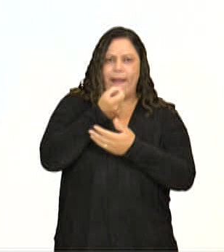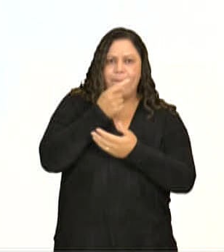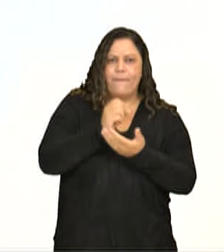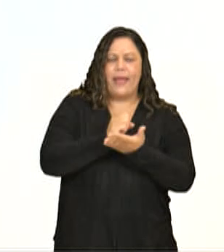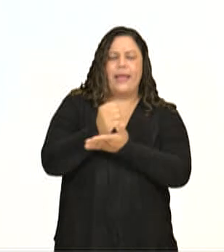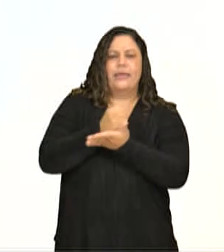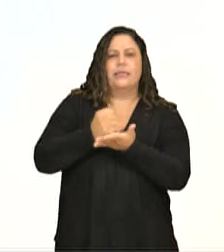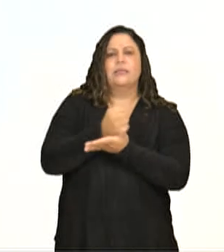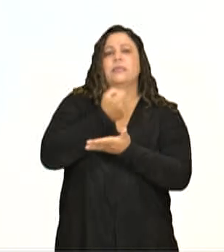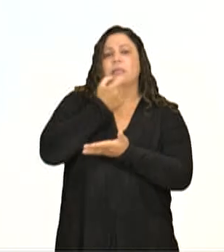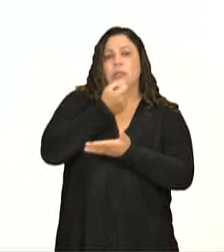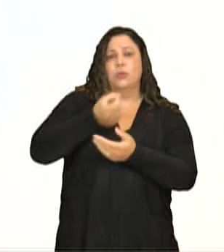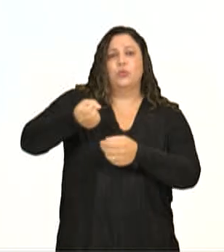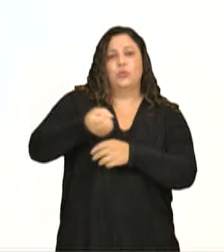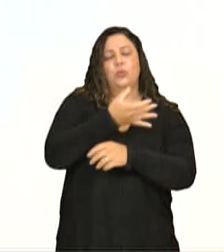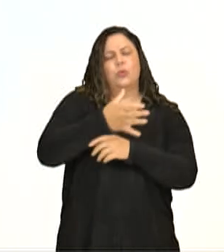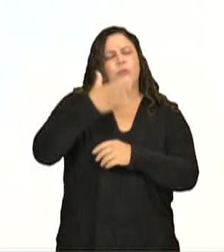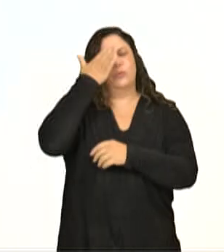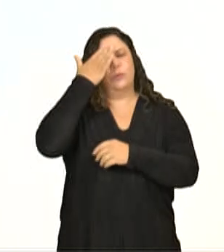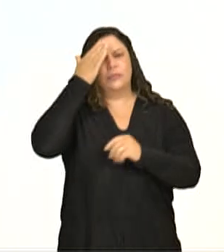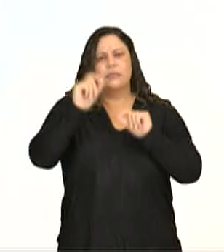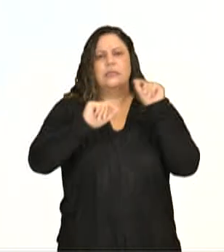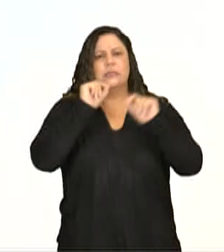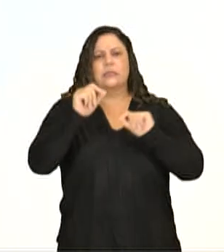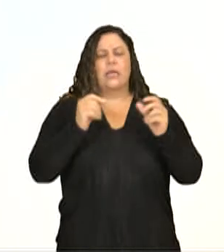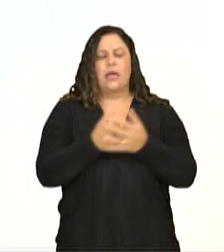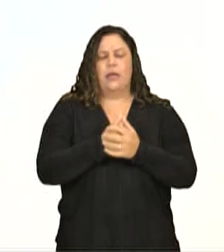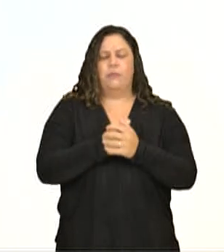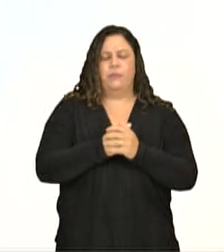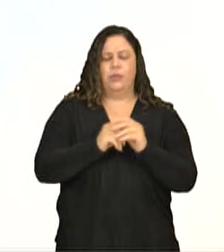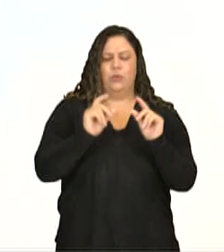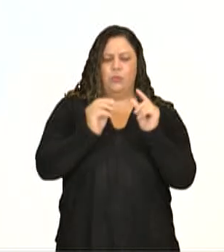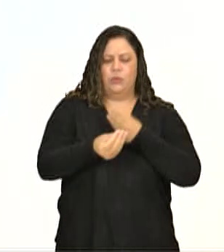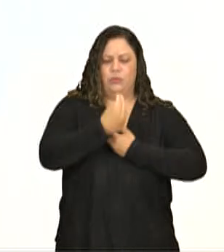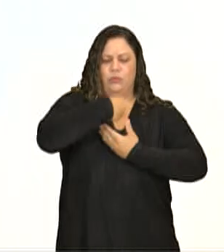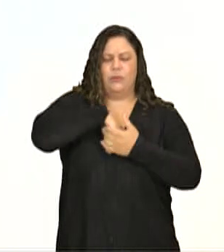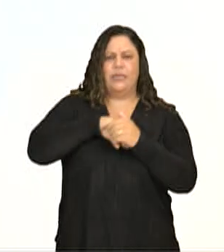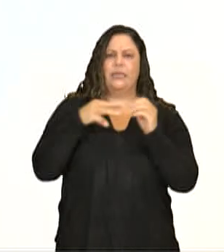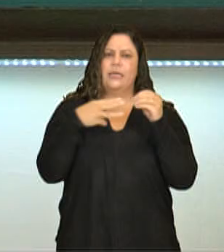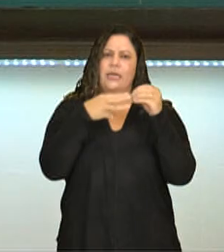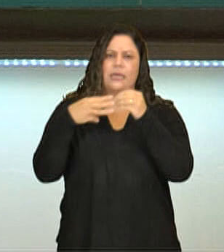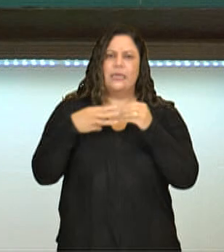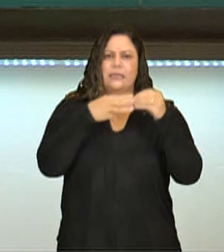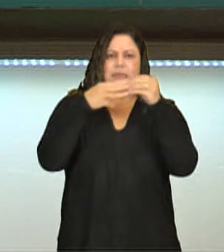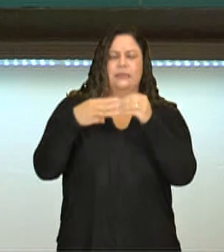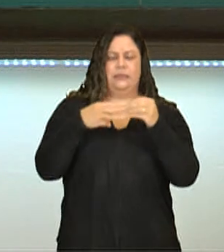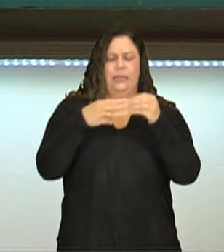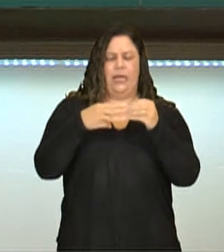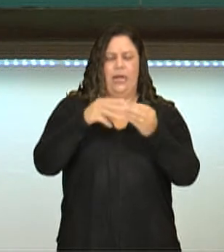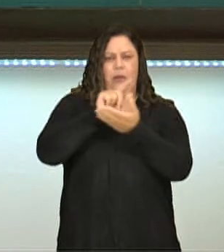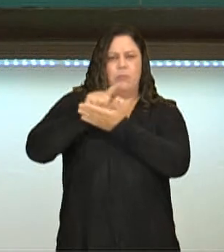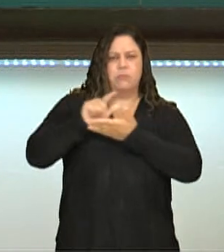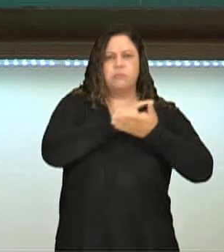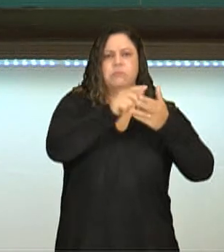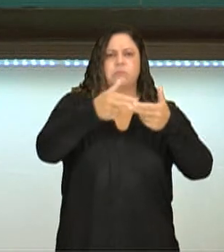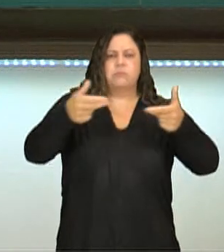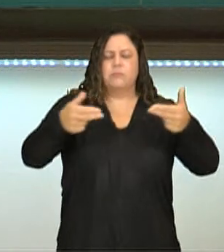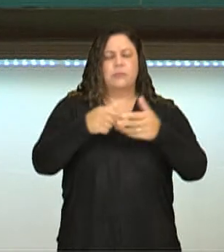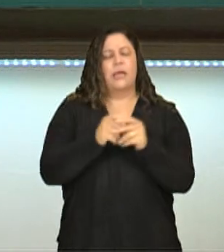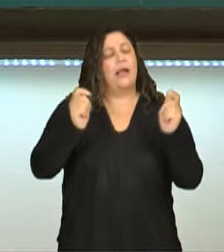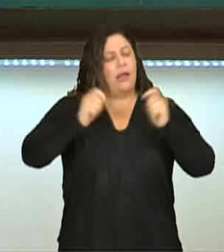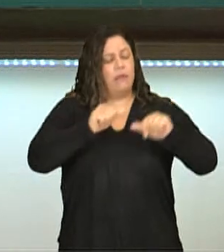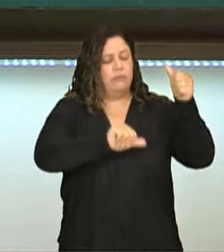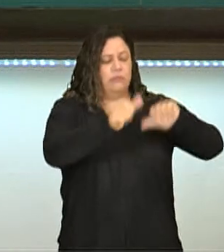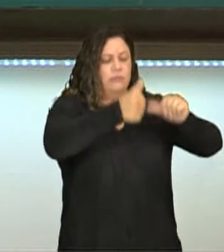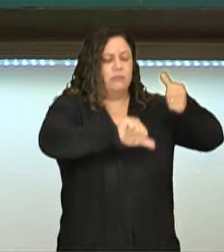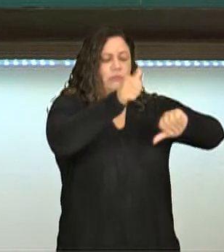ele sabe exatamente como essa substância vai entrar na célula e agir dentro dela. Então ele tem que programar, ele tem que produzir algo sabendo como